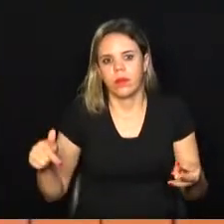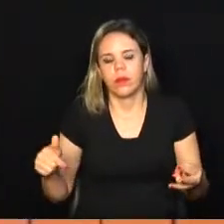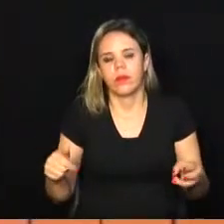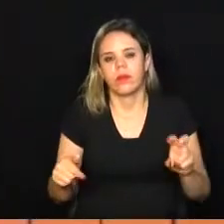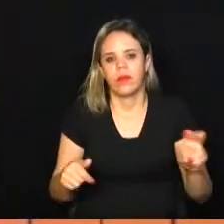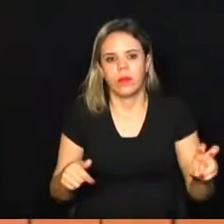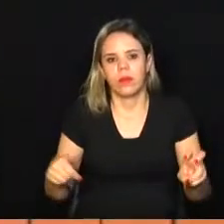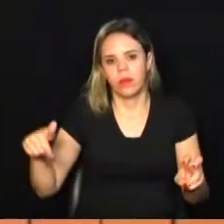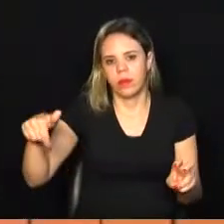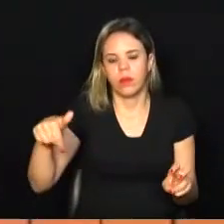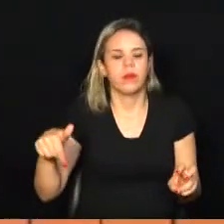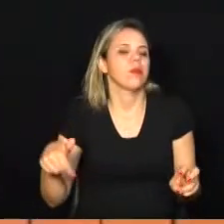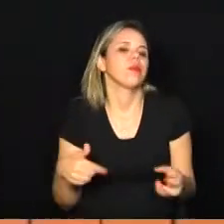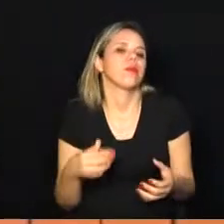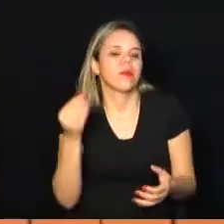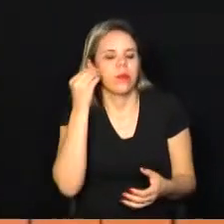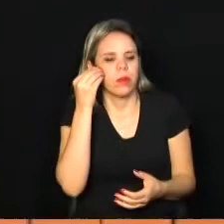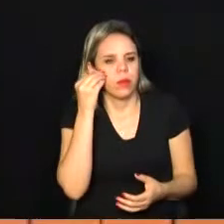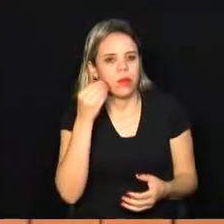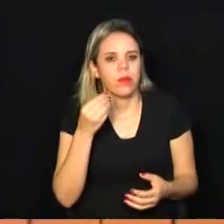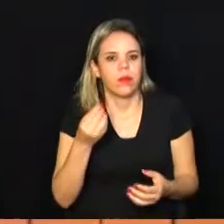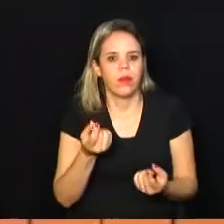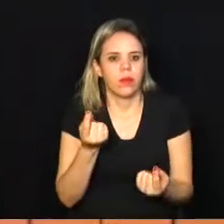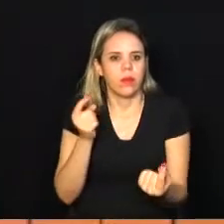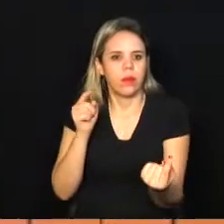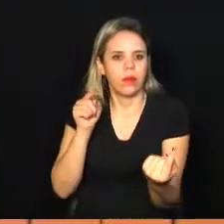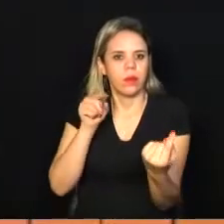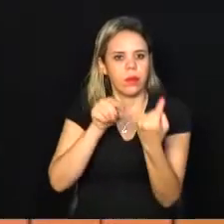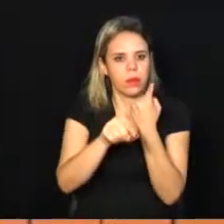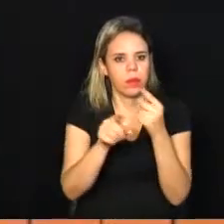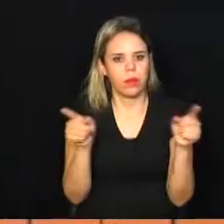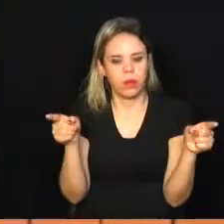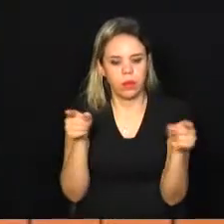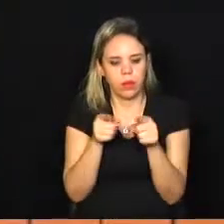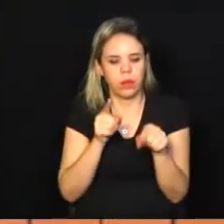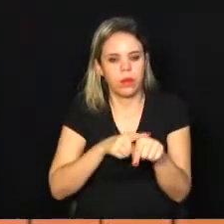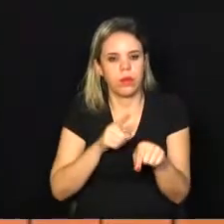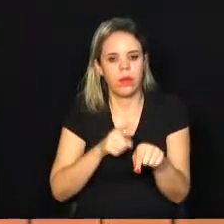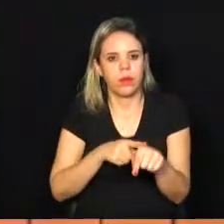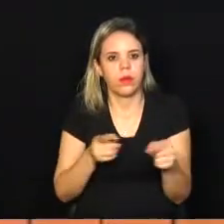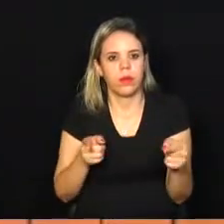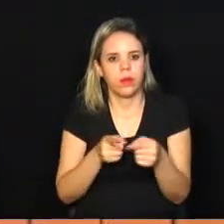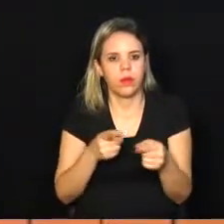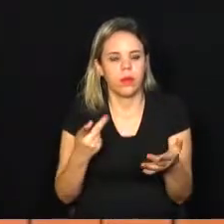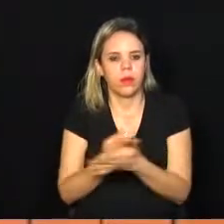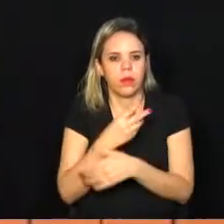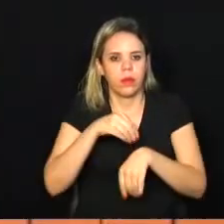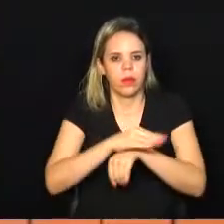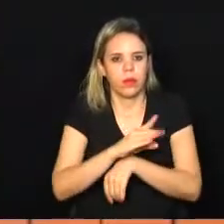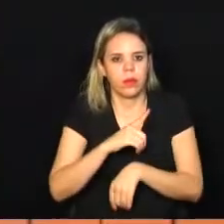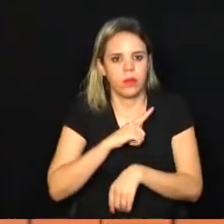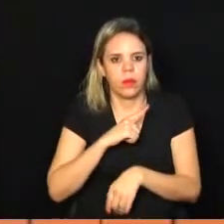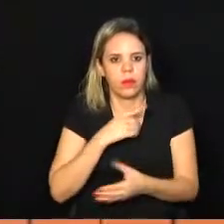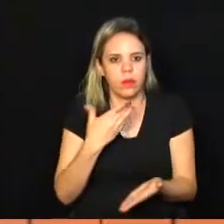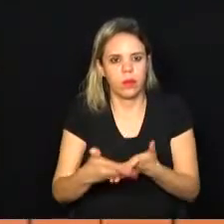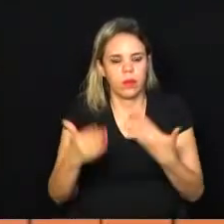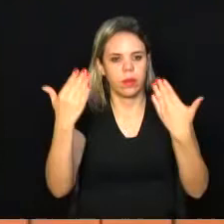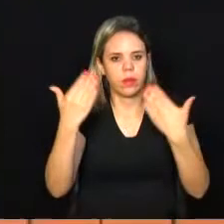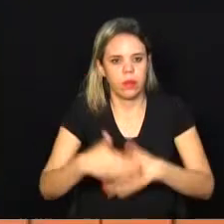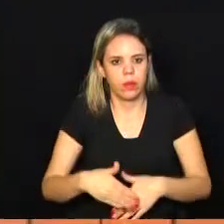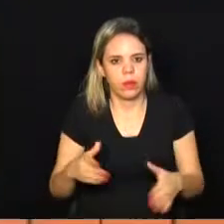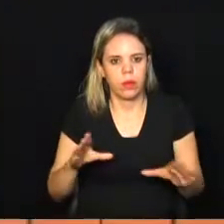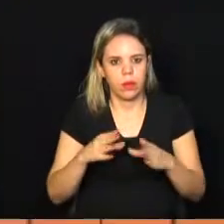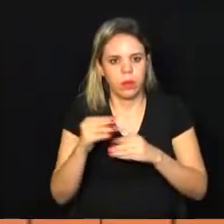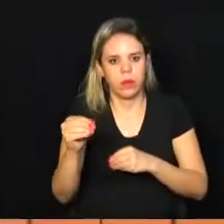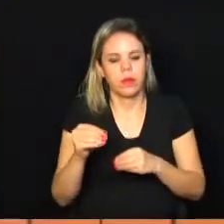quinto set. Atletismo numa distância curta, uma passada errada que você tem, perdeu a prova, está